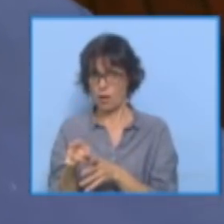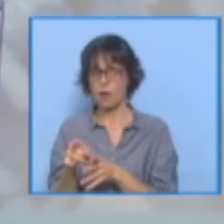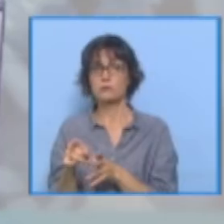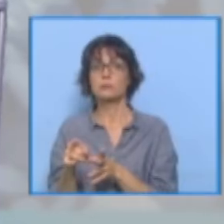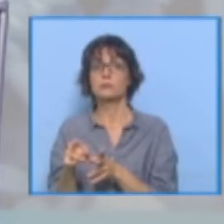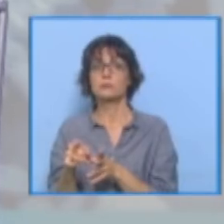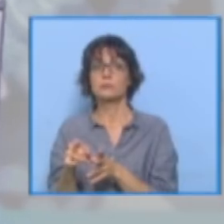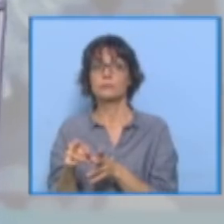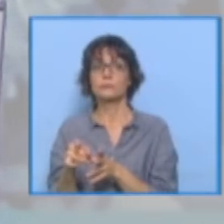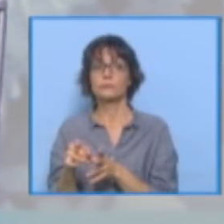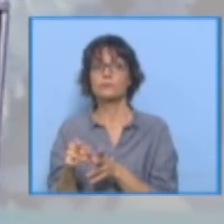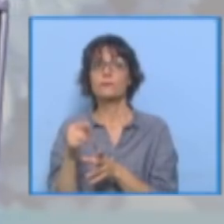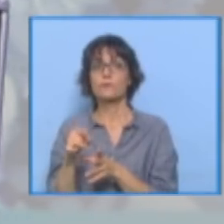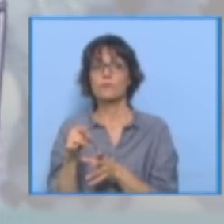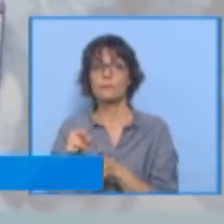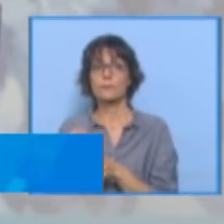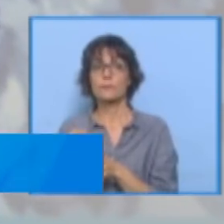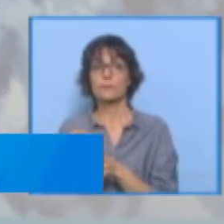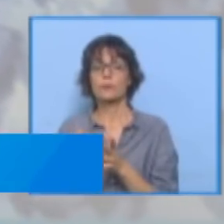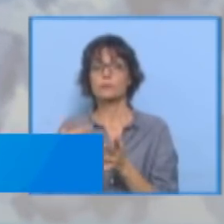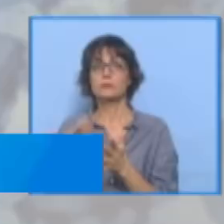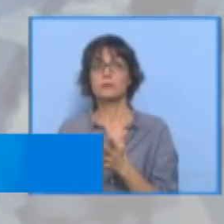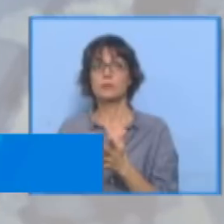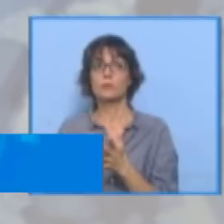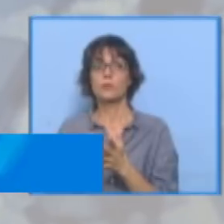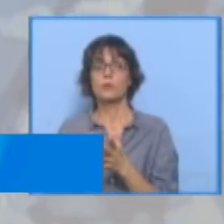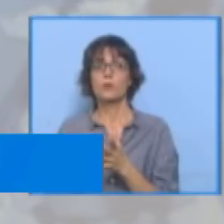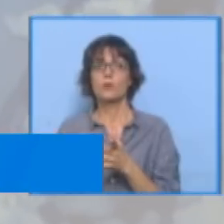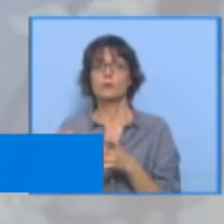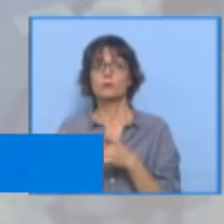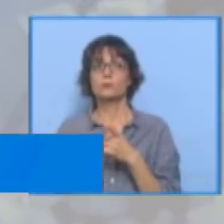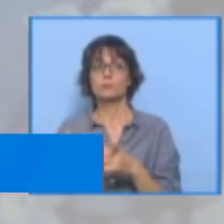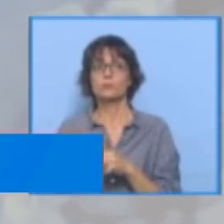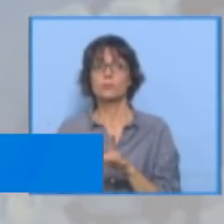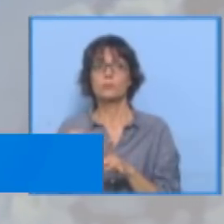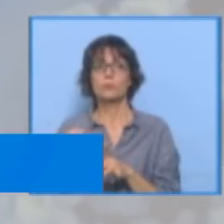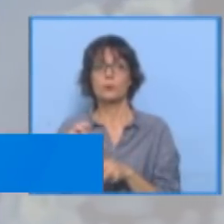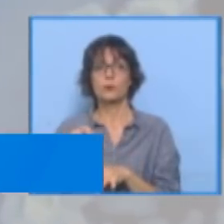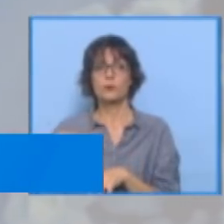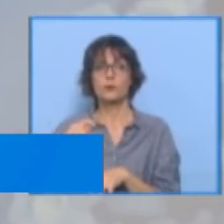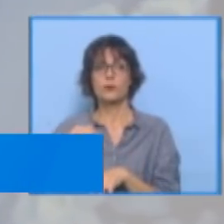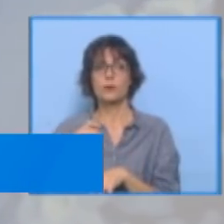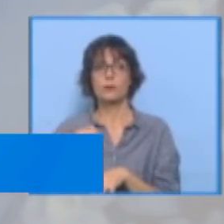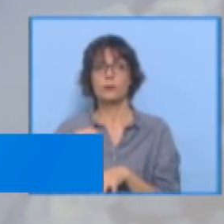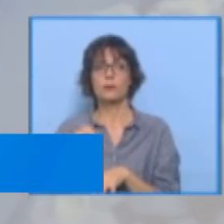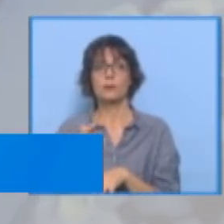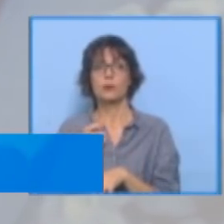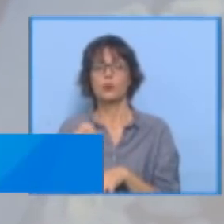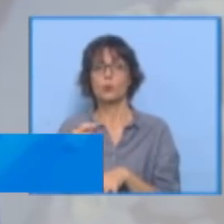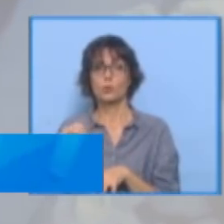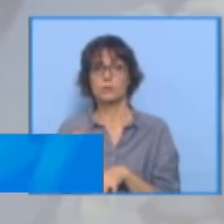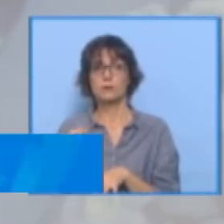é o recebeu uma bateria vermelha e, portanto, temos o Gene Rosso, porque são italianos, não é? Assim, o fundador do movimento é italiano e,